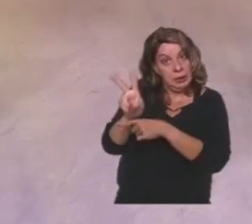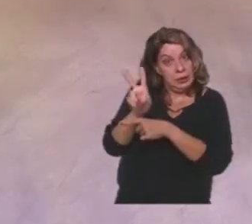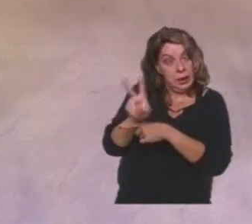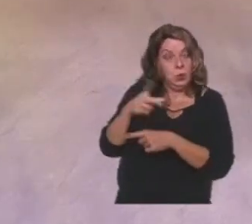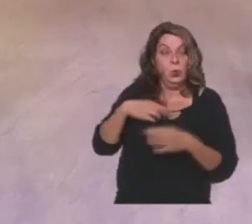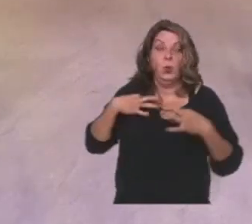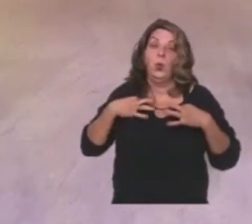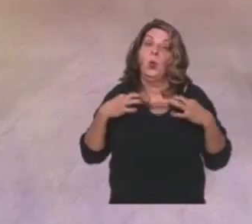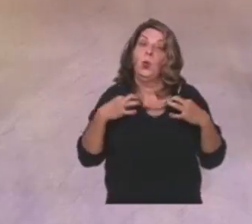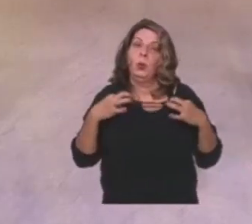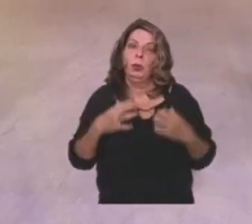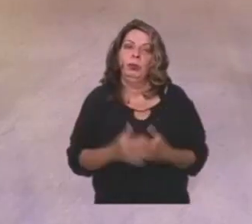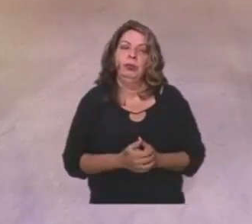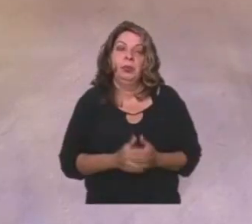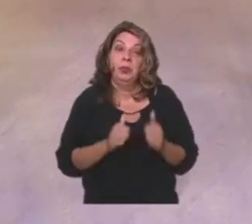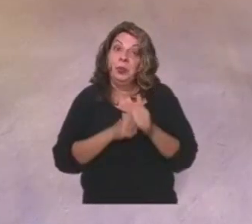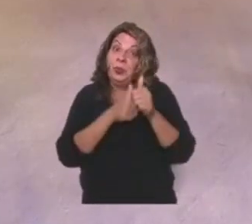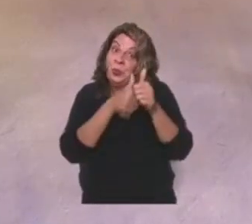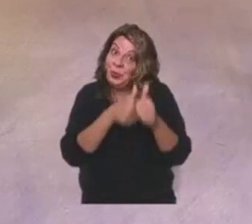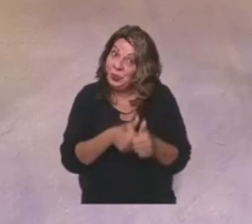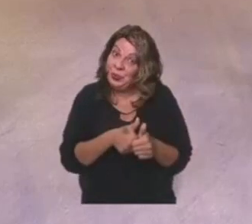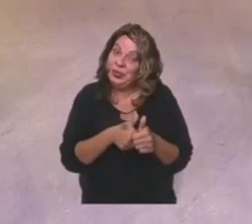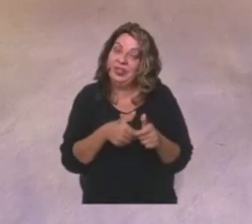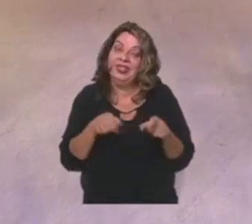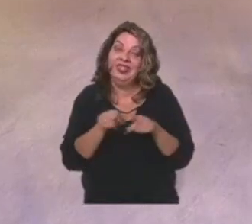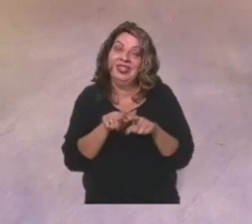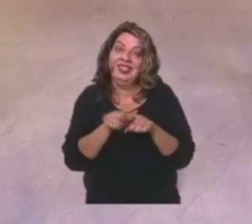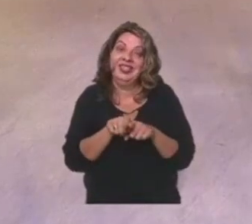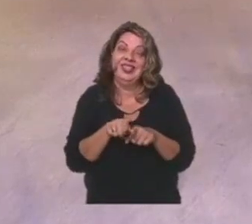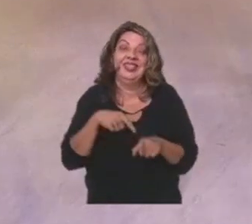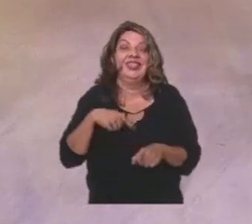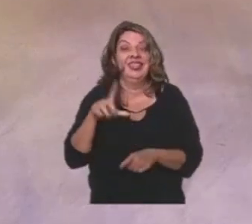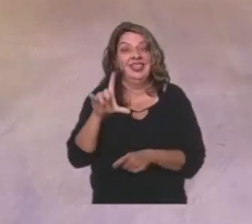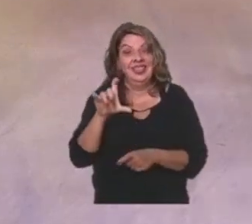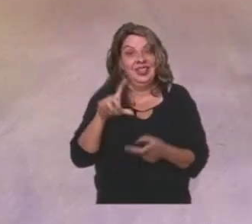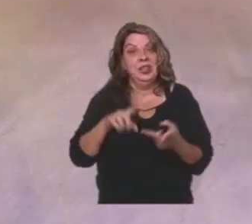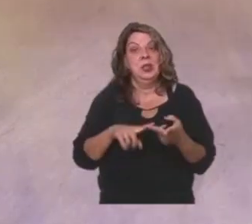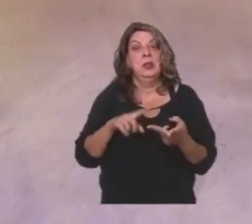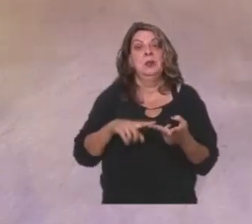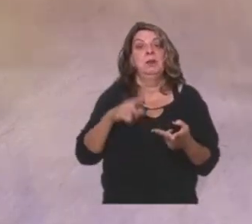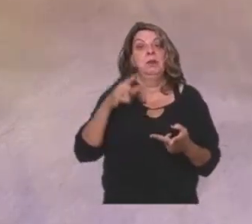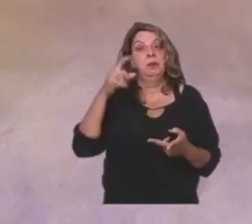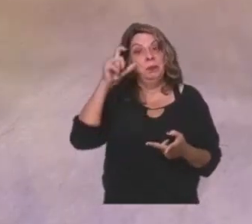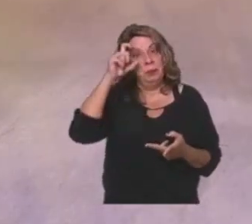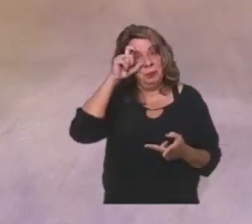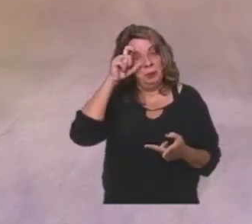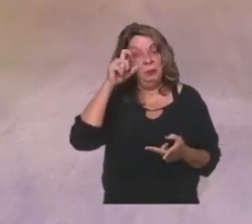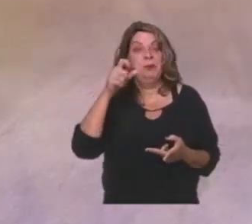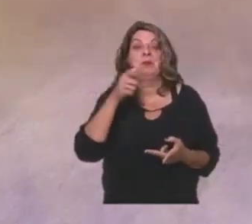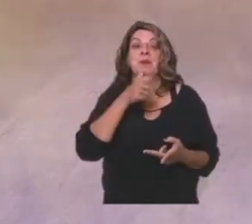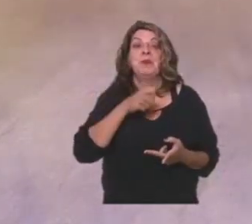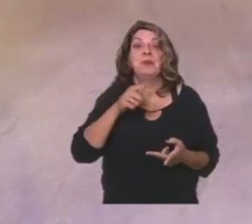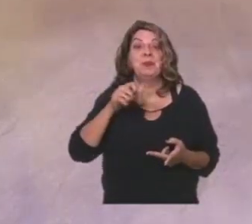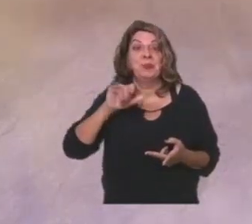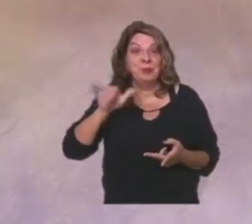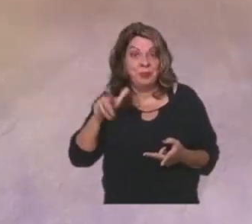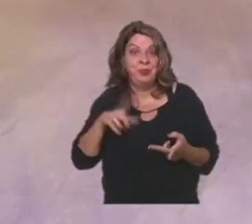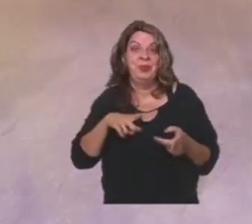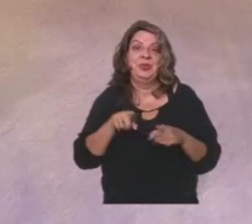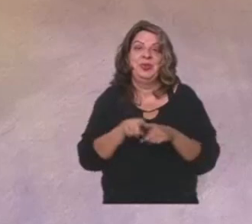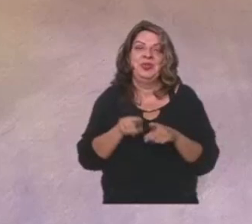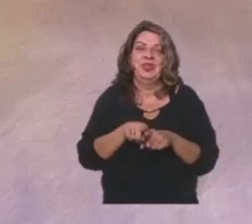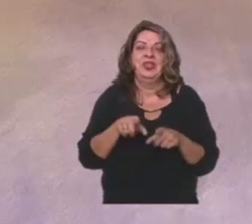que você tá aí seguindo a loja Blitz e a Jaque no Insta. E o nosso Caju Cap oficial segue também o tio Vessiane, que tá lá no @